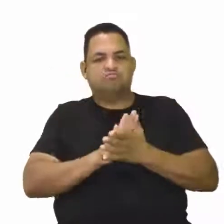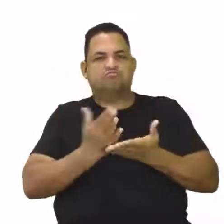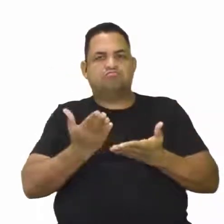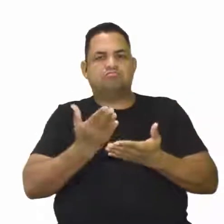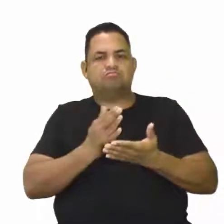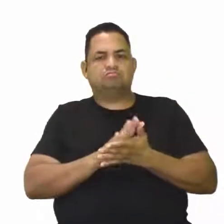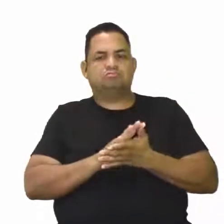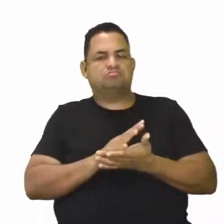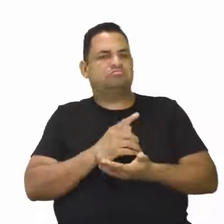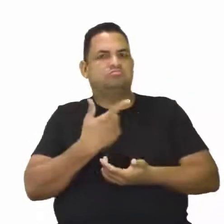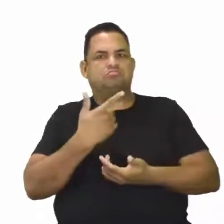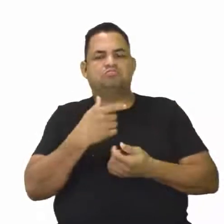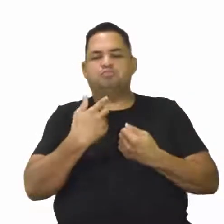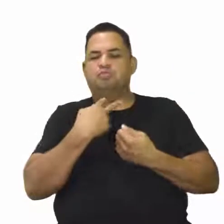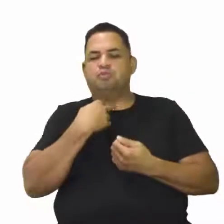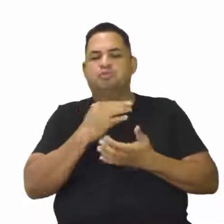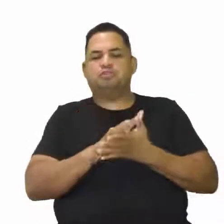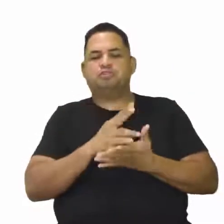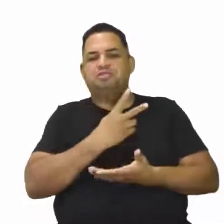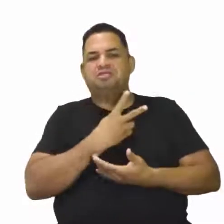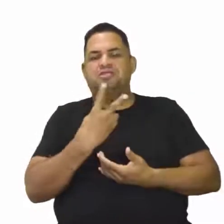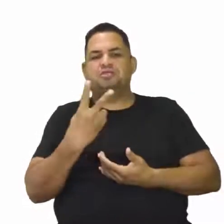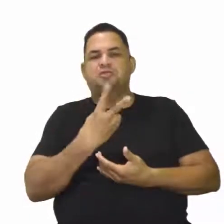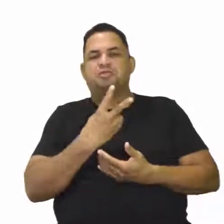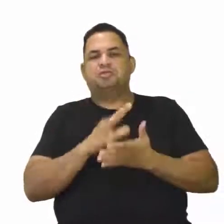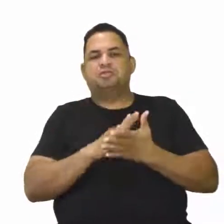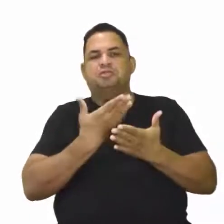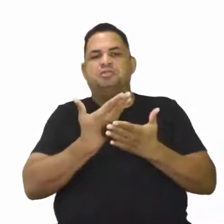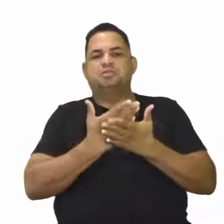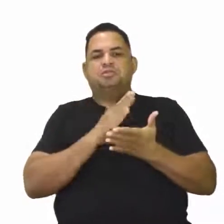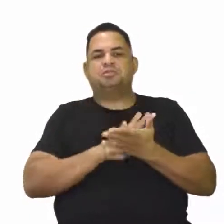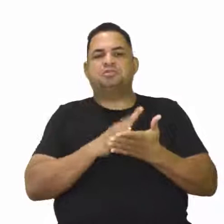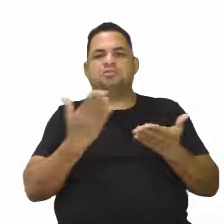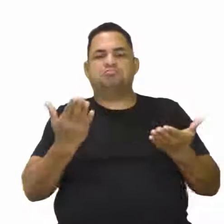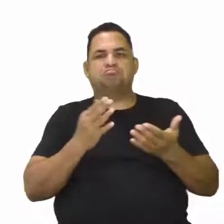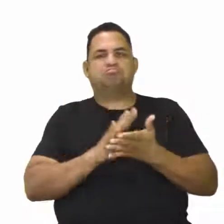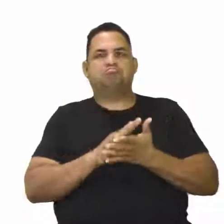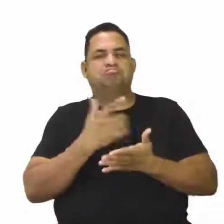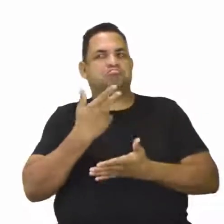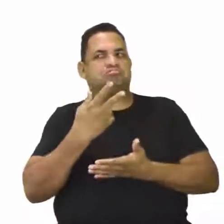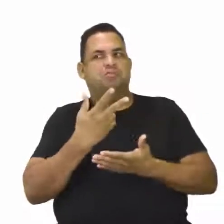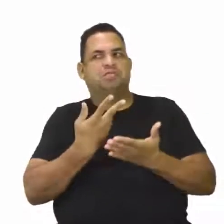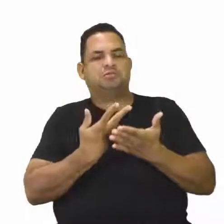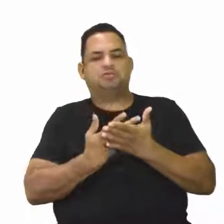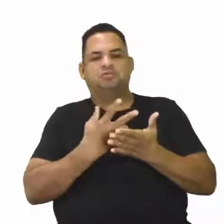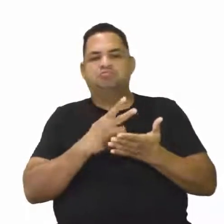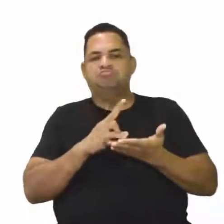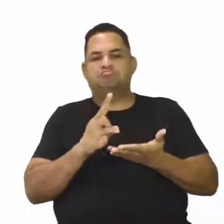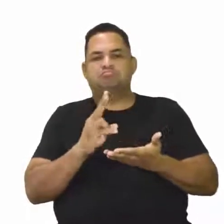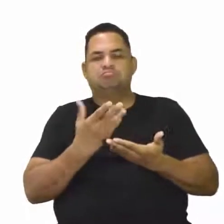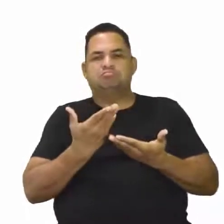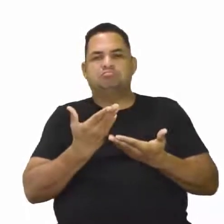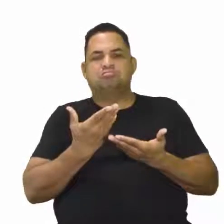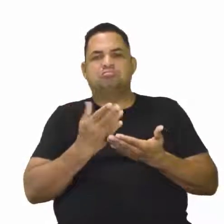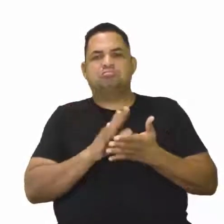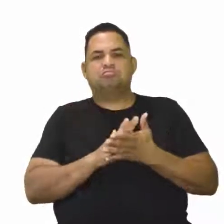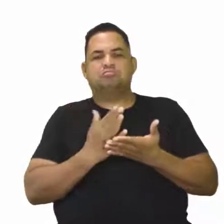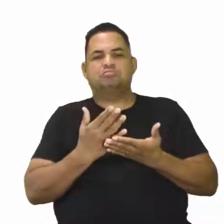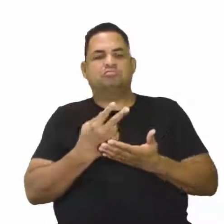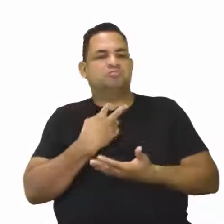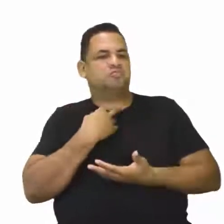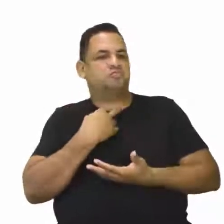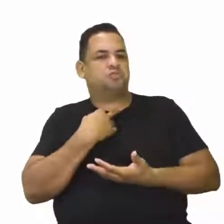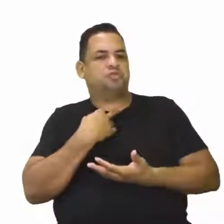de duplas interpretações. Então, não é um texto de duplo sentido, não é um texto que dá margens